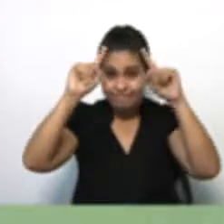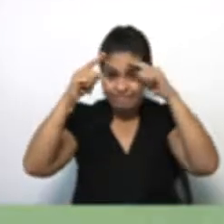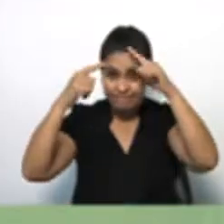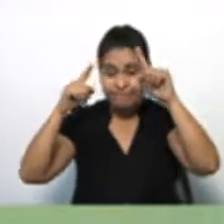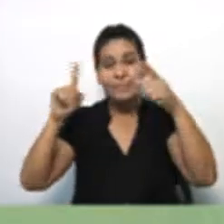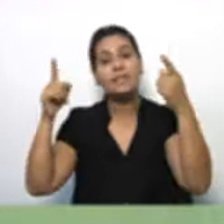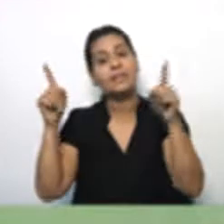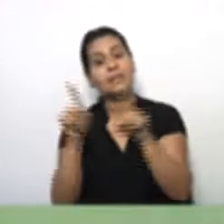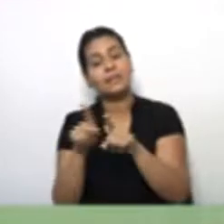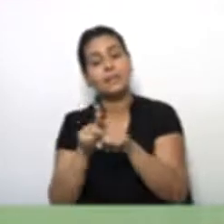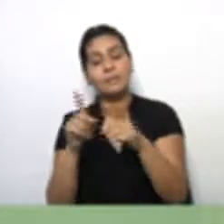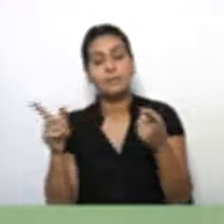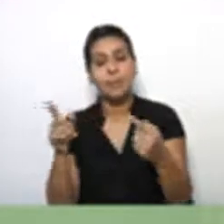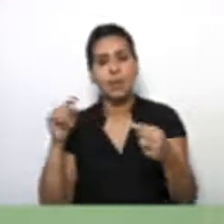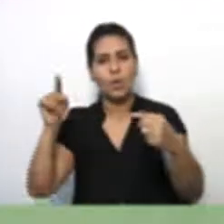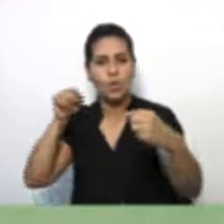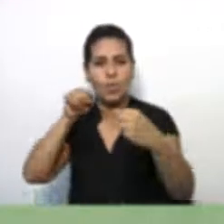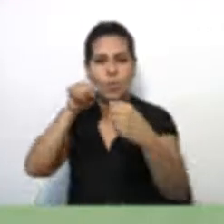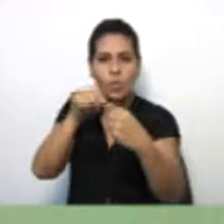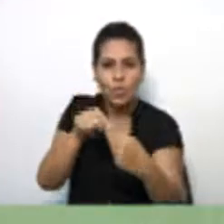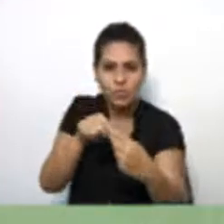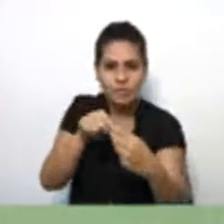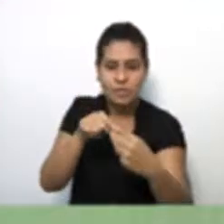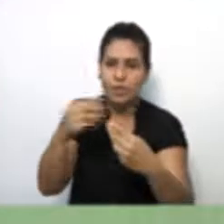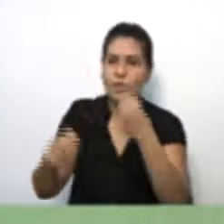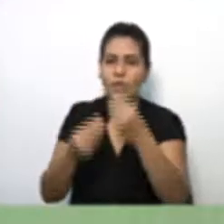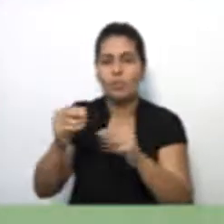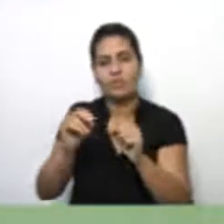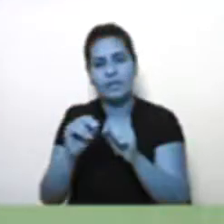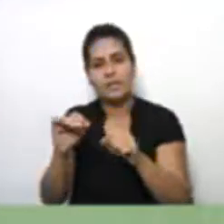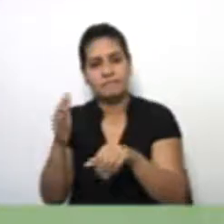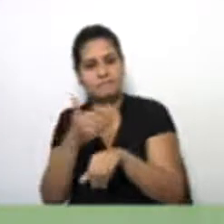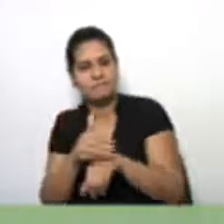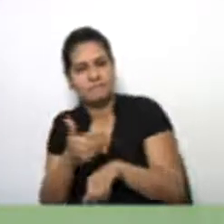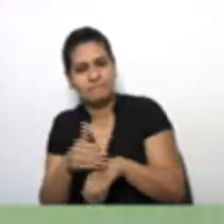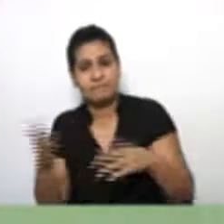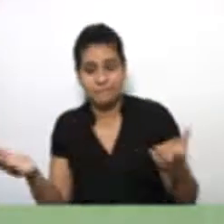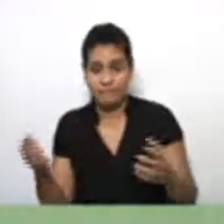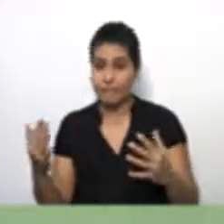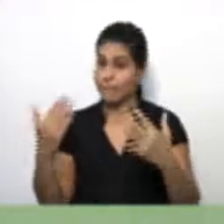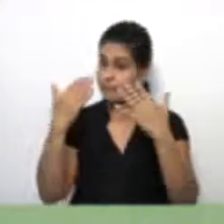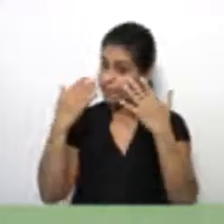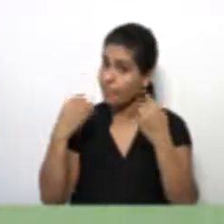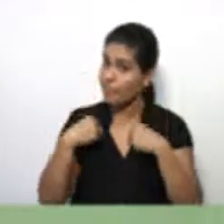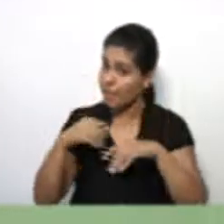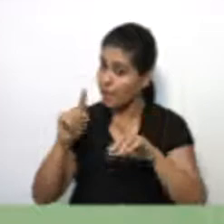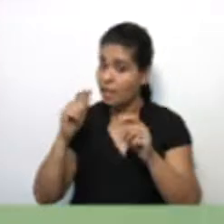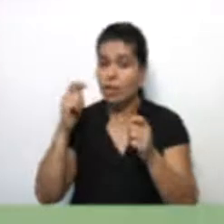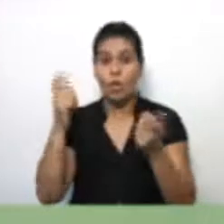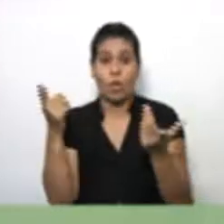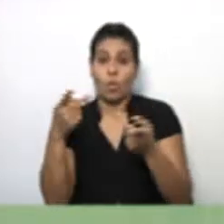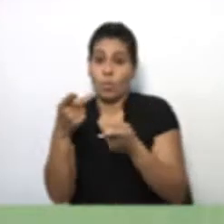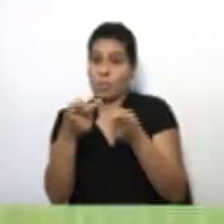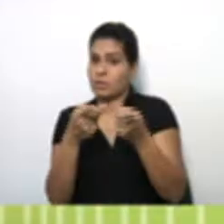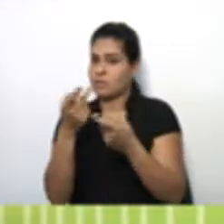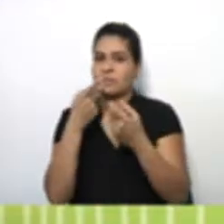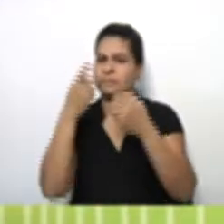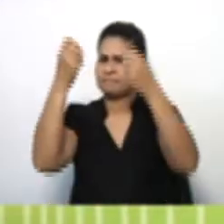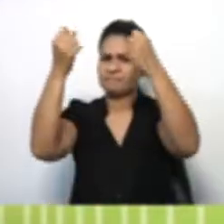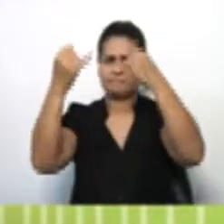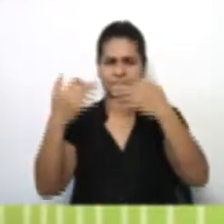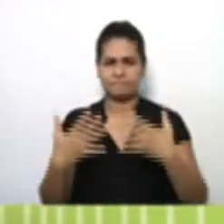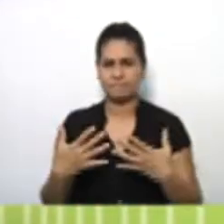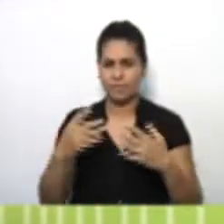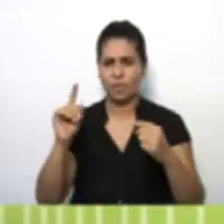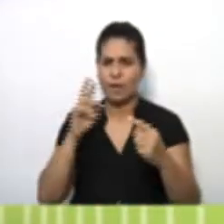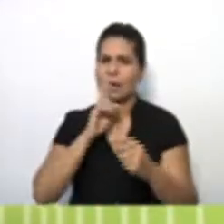e redirecionar suas atividades. Então, meu querido, veja bem, planejamento ele não vai indicar nada disso, tá? Não vai indicar